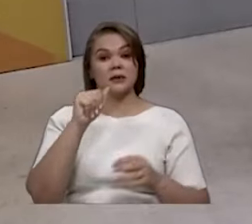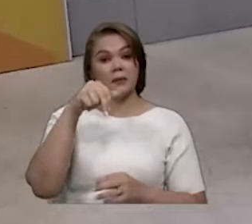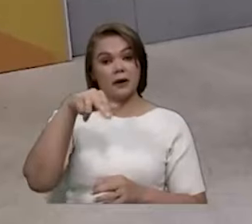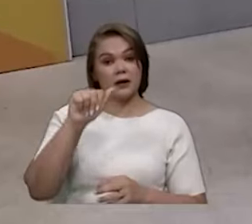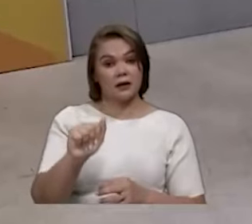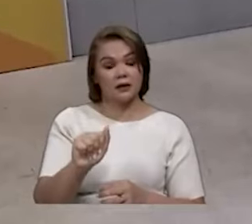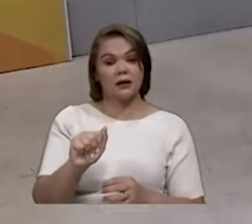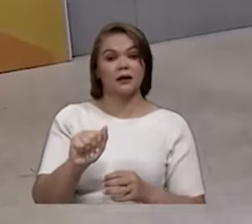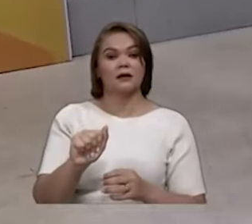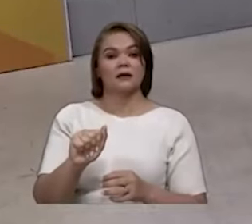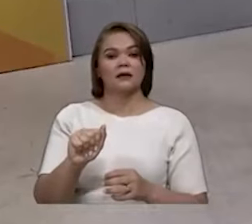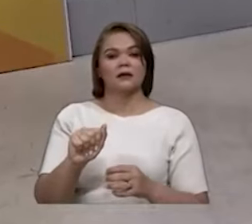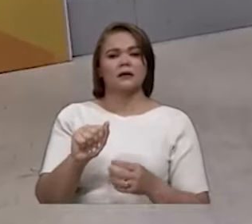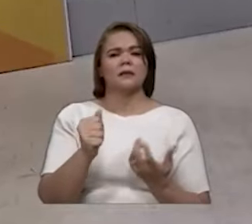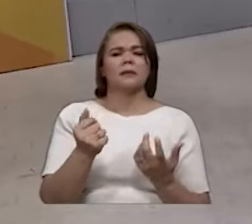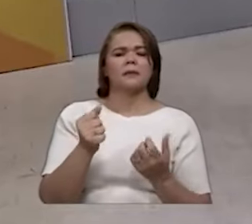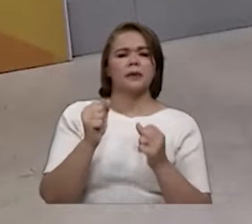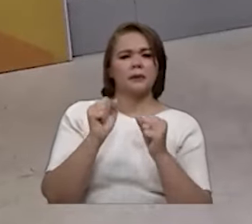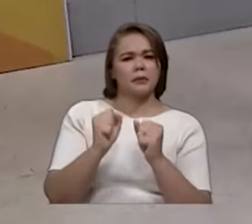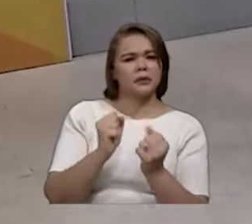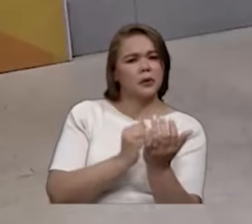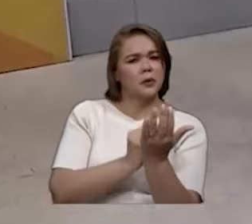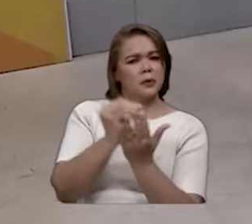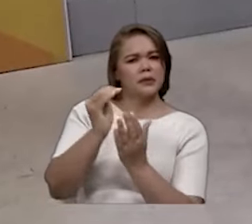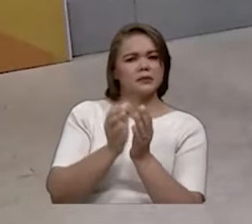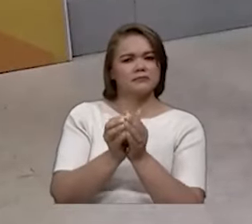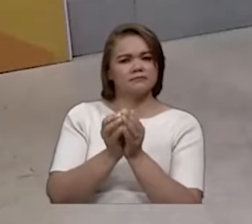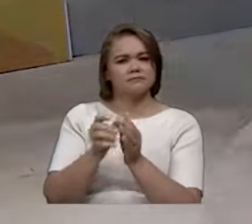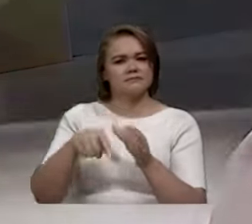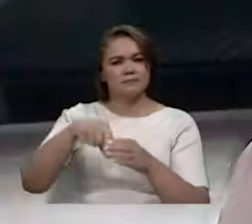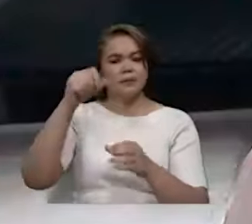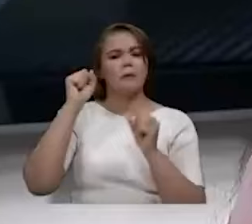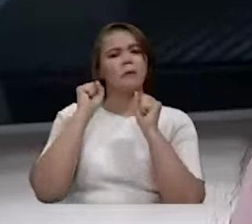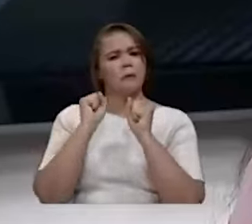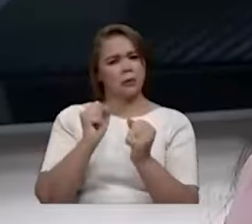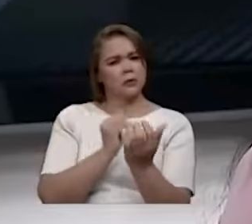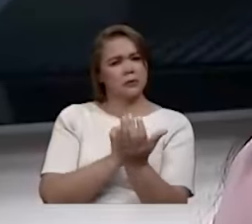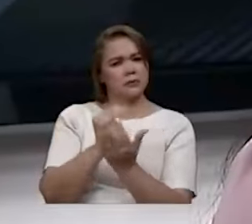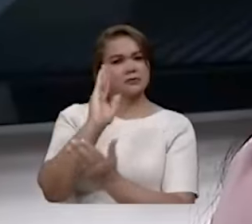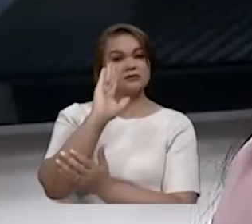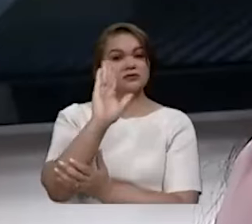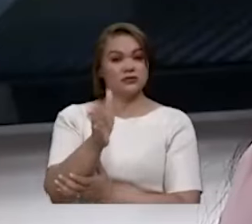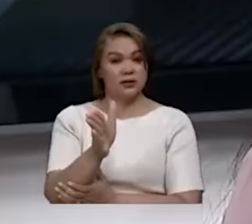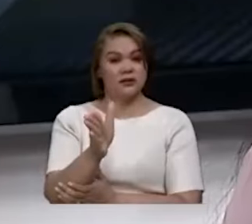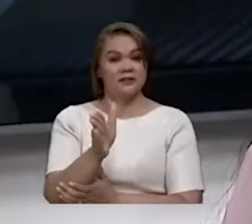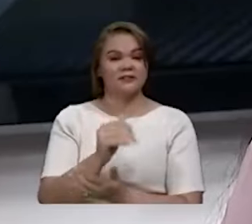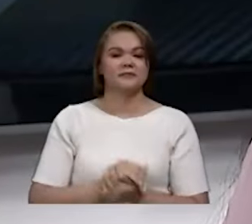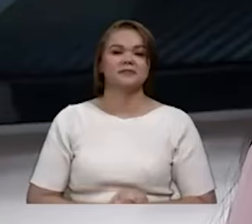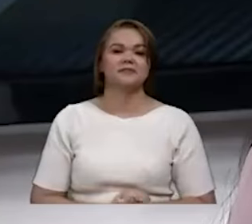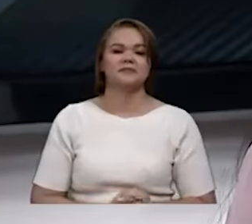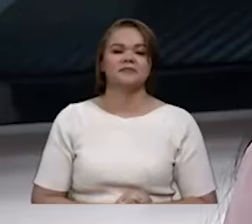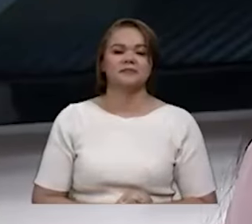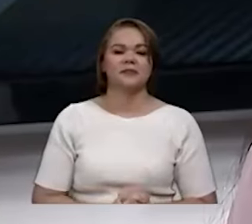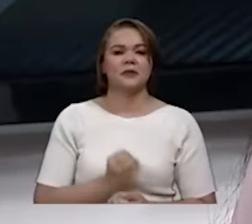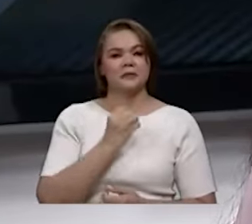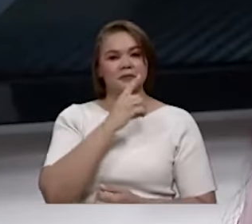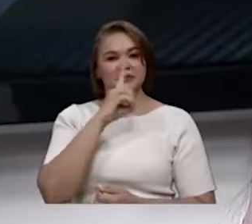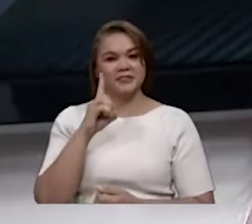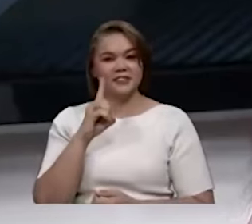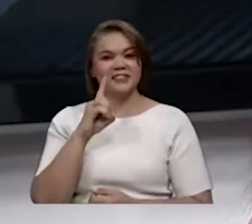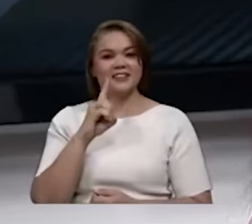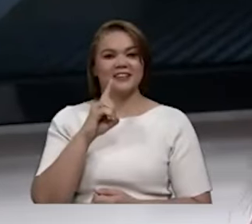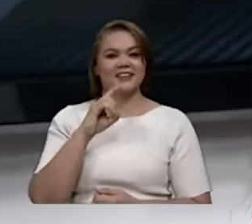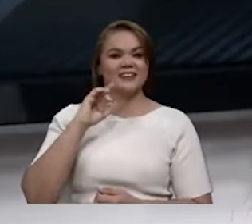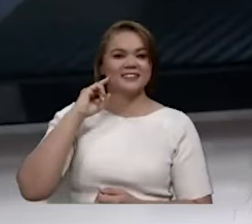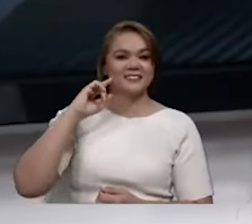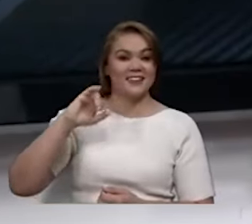auditora independente, para que a gente possa começar os sorteios. Ana, a gente já pode dar início à realização dos sorteios de hoje? Bom dia, Jaque. Bom dia, Júnior.